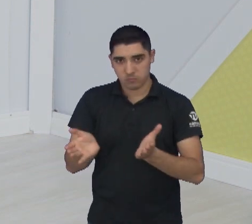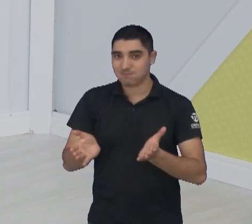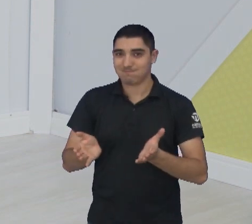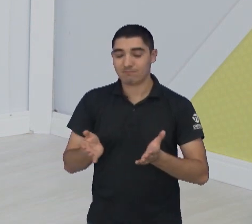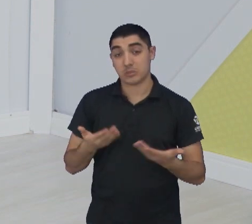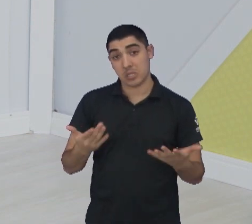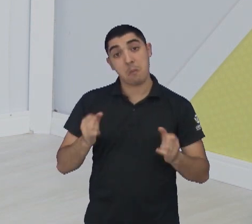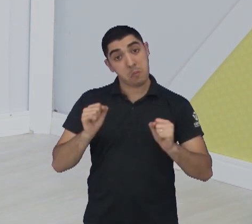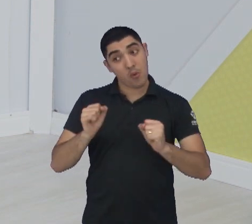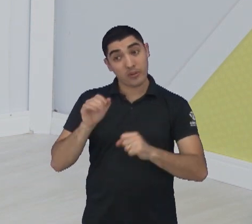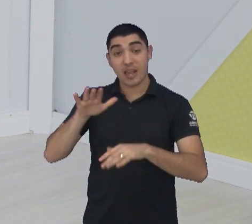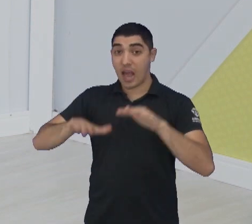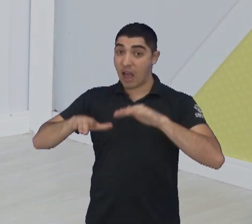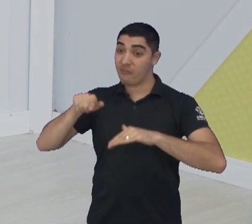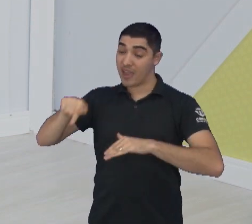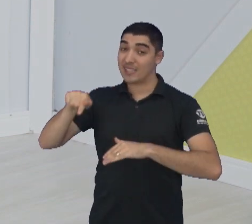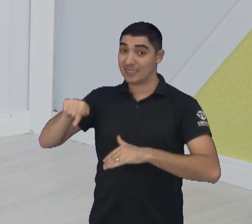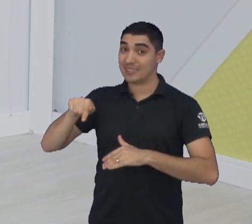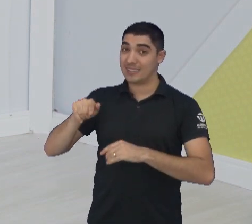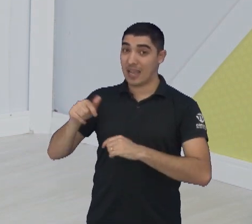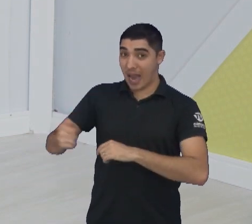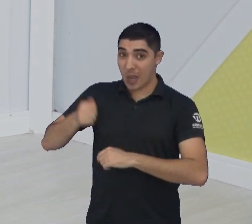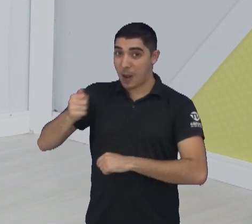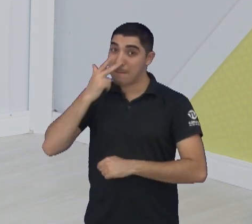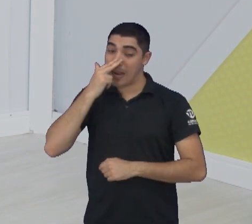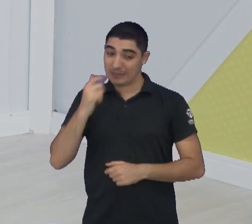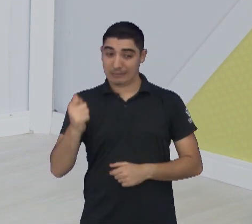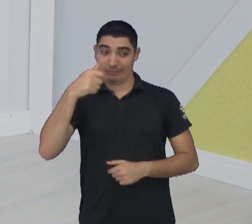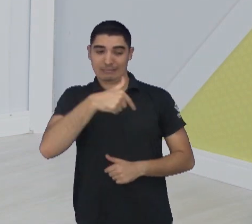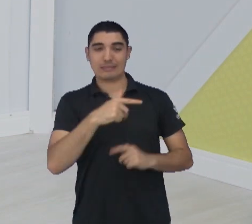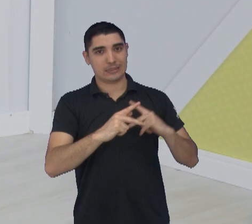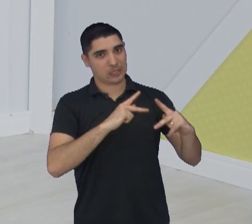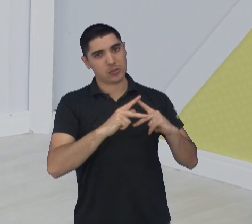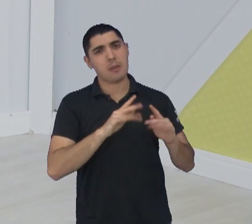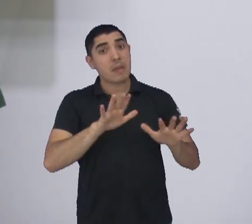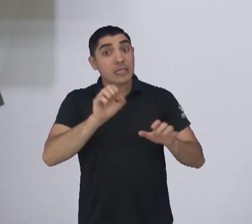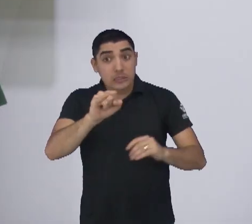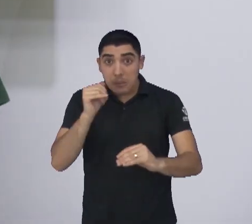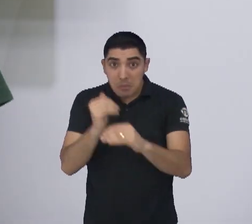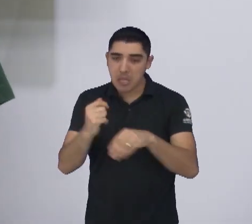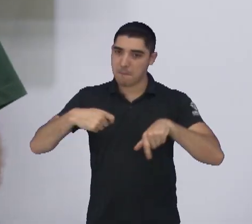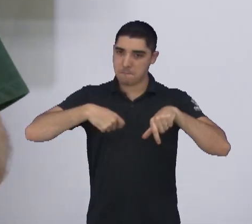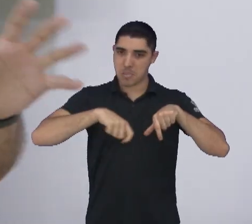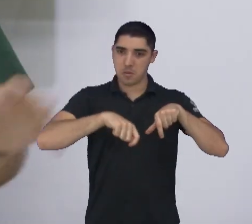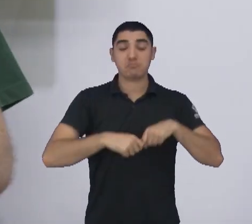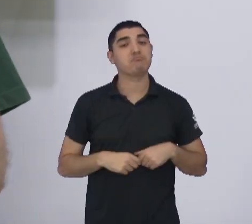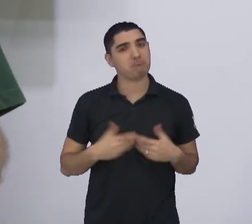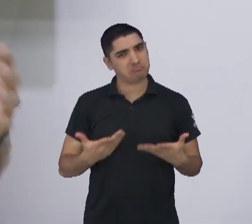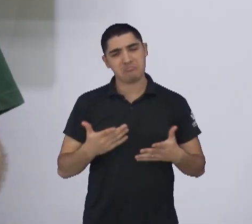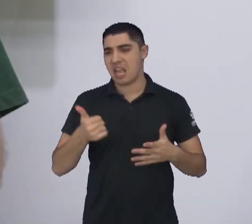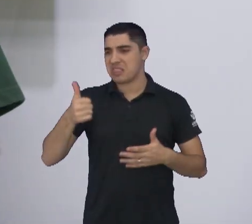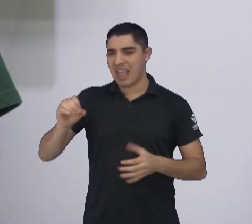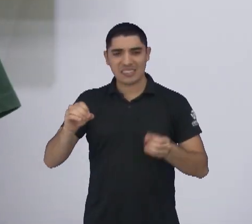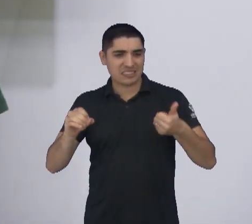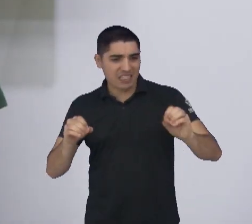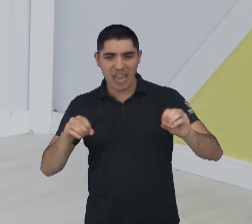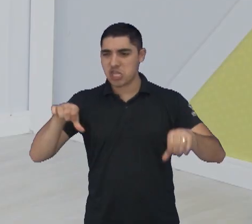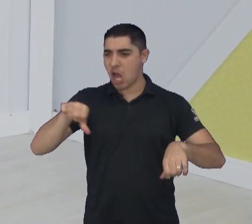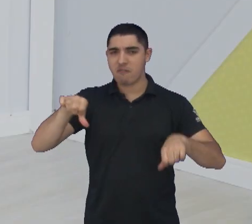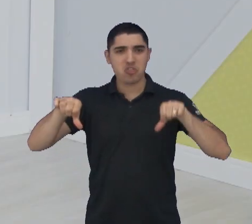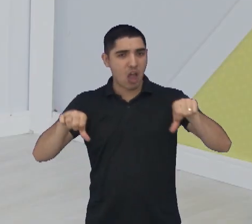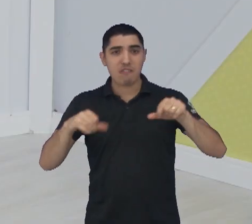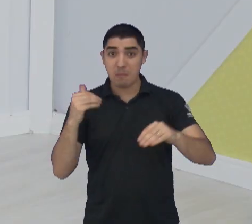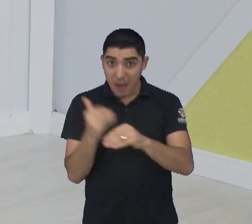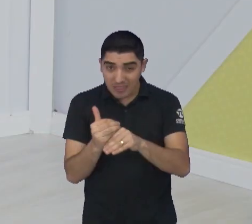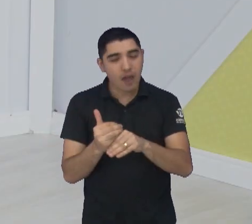meninas da Ferroviária e contra a equipe do São José. Mas vamos torcer. Empatou lá e pênalti, né, Brunão? Empatou, qualquer resultado, 10-10, 9-9 é pênalti. Então tá